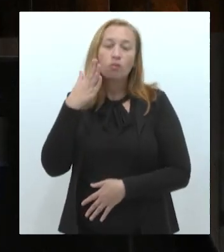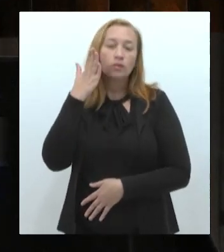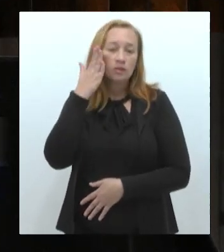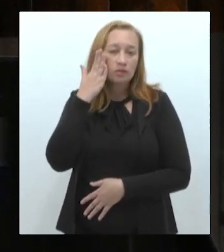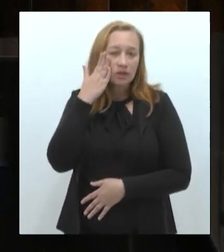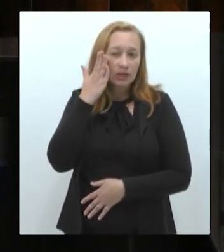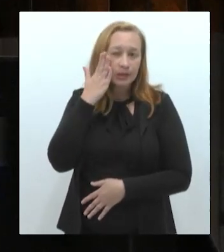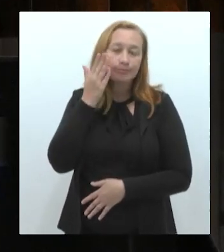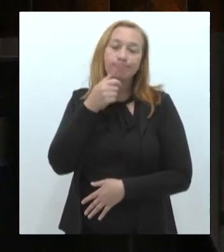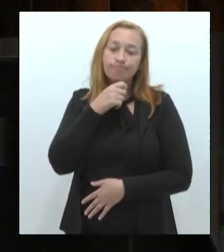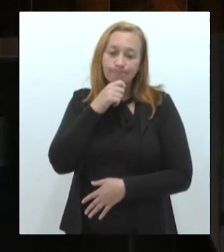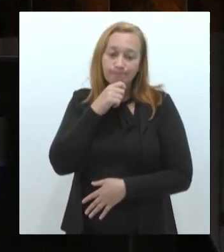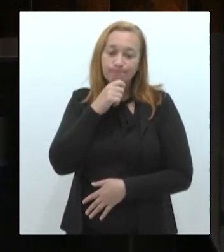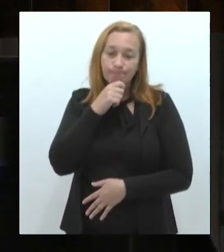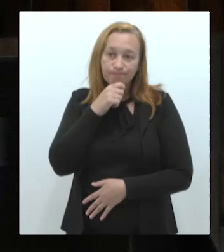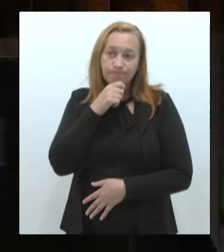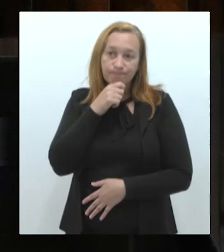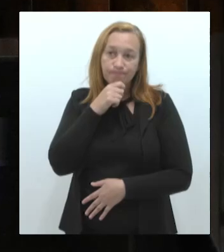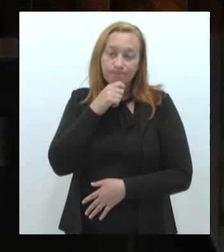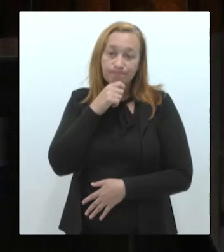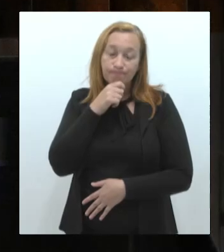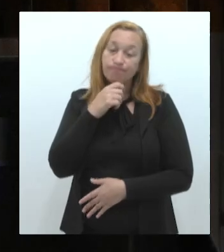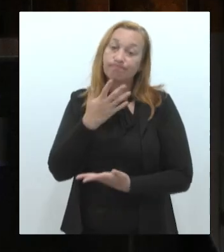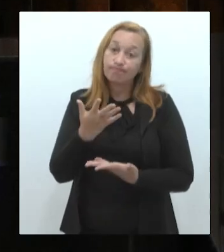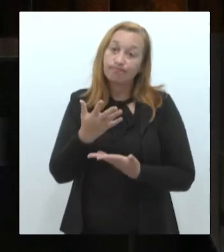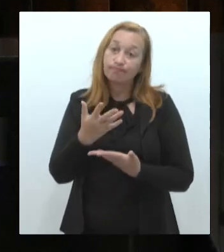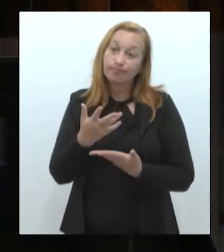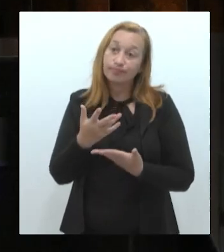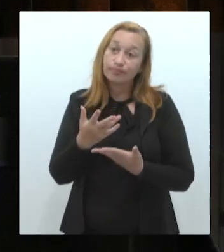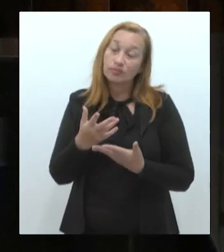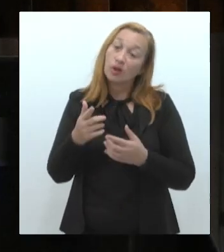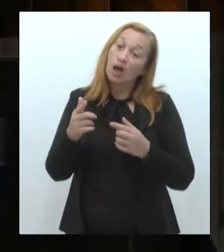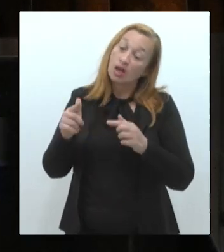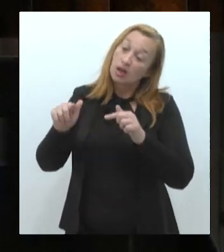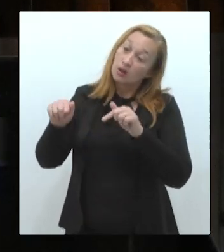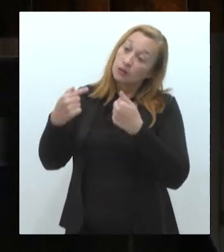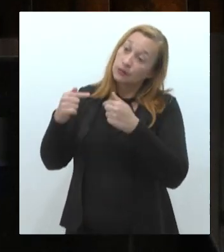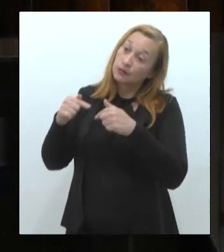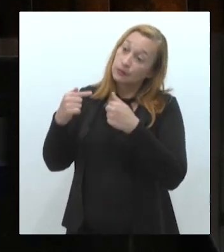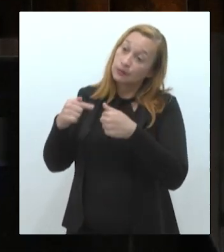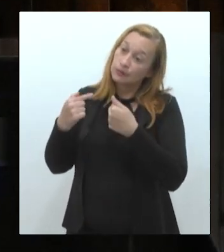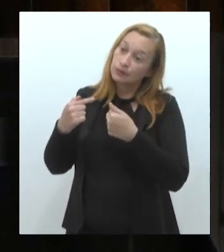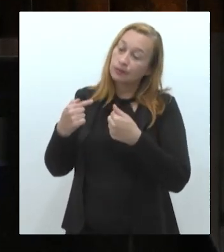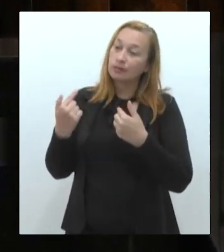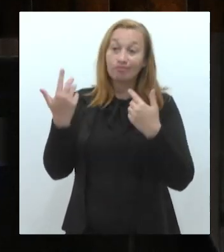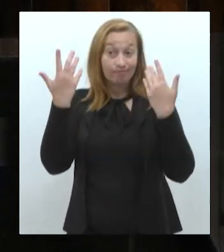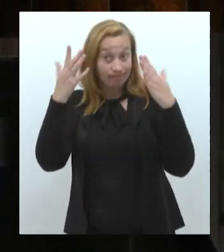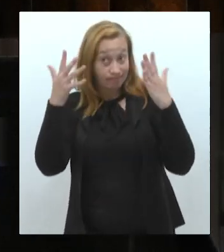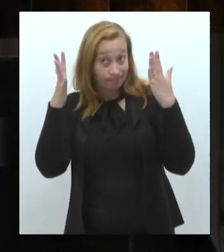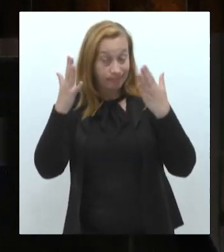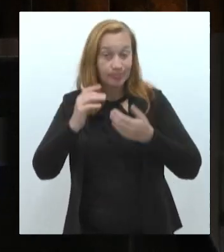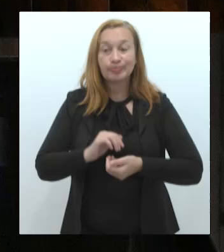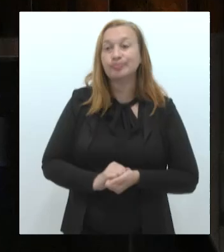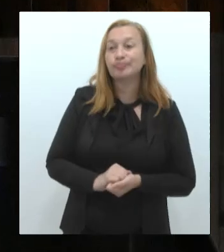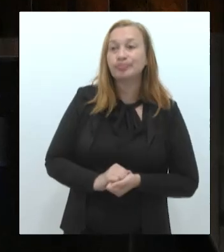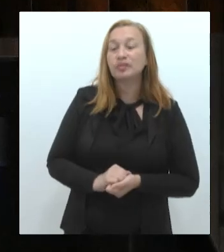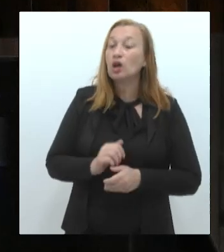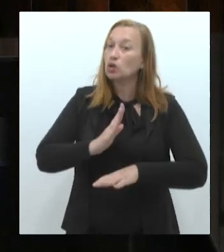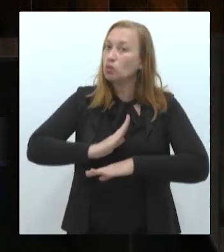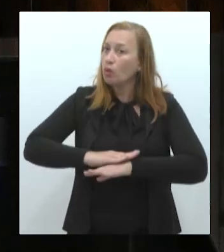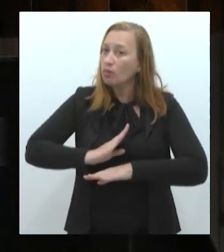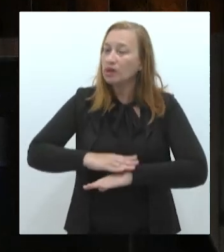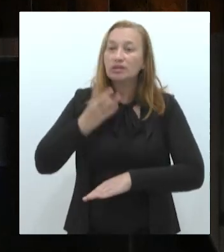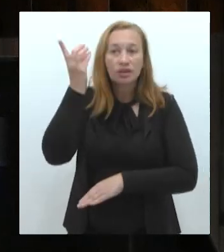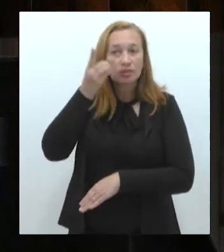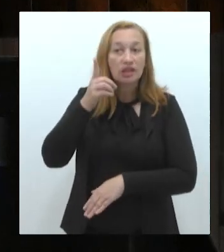que estaria sujeito a críticas e elogios. A partir do momento,